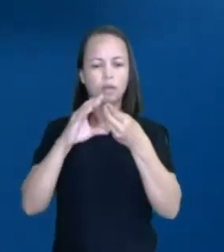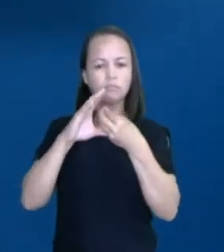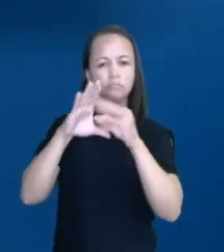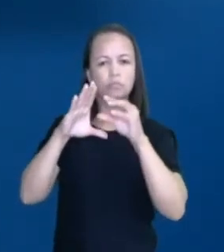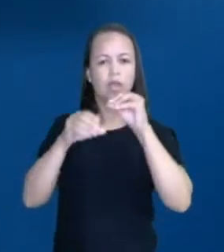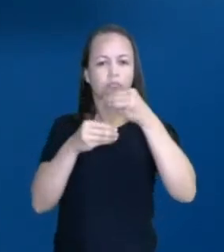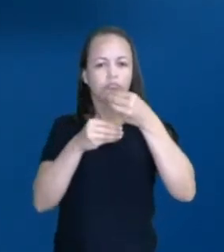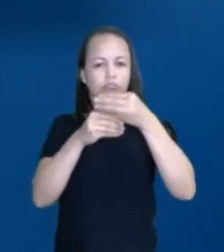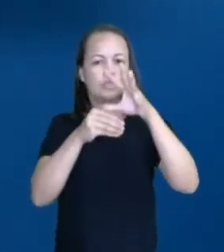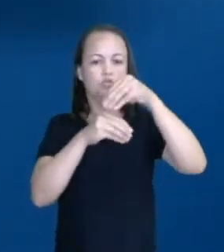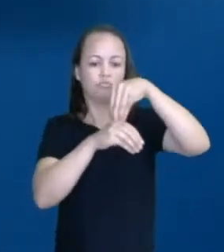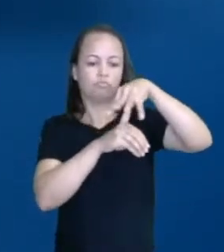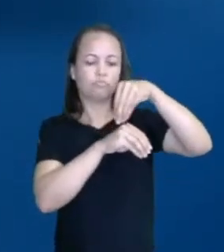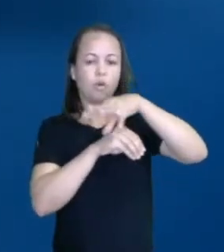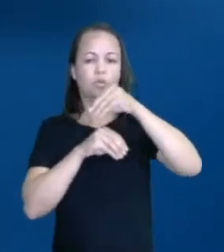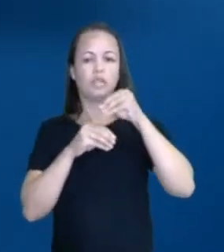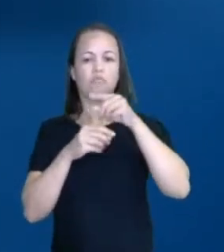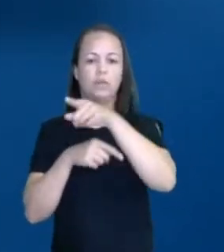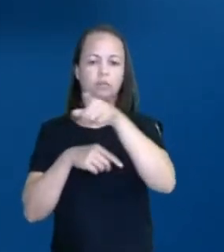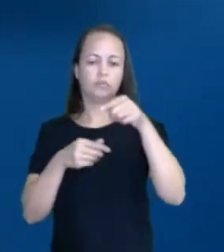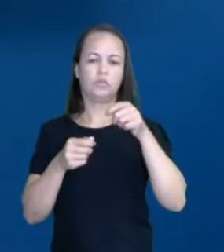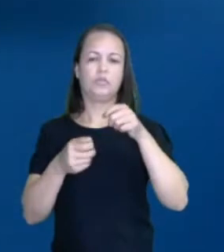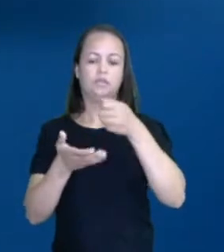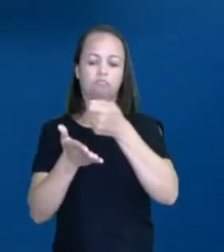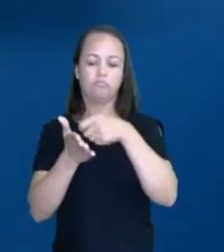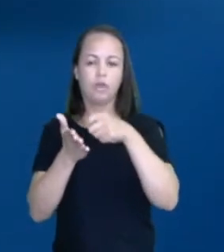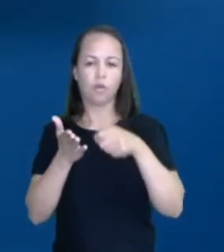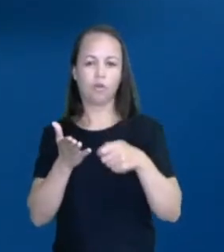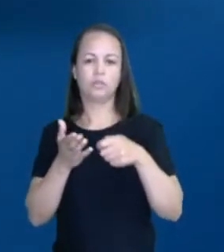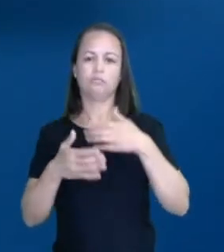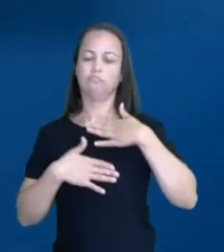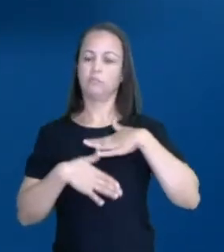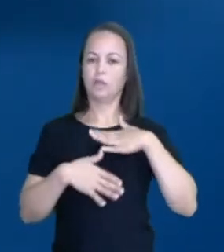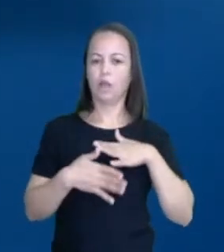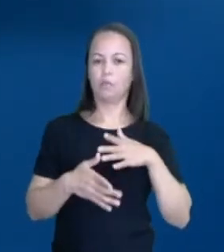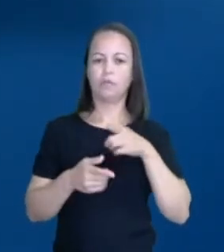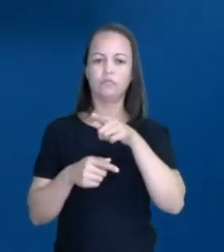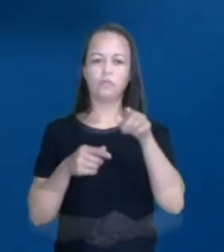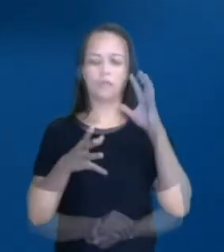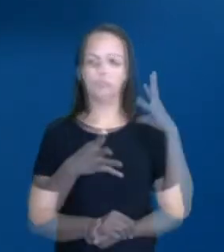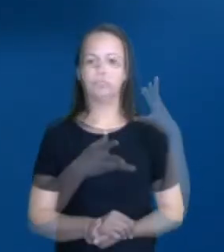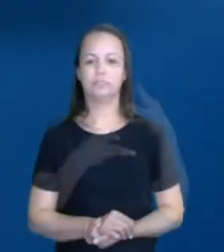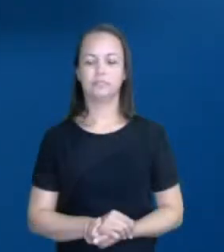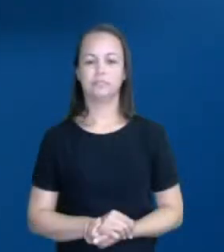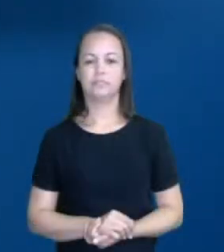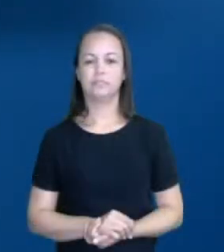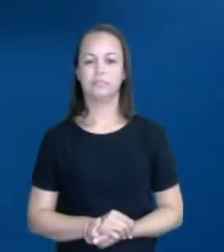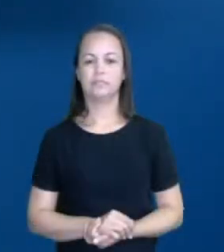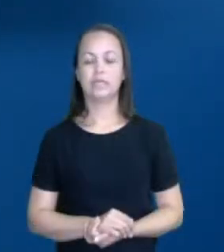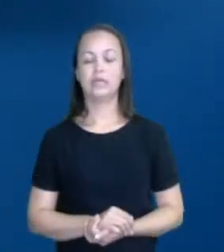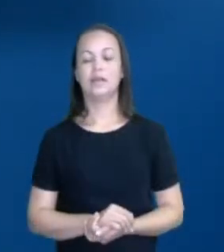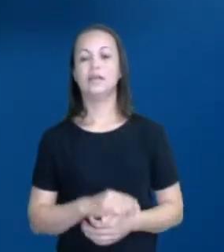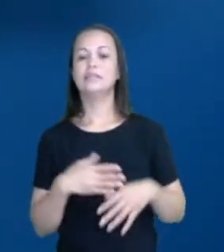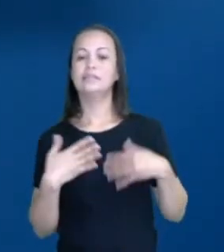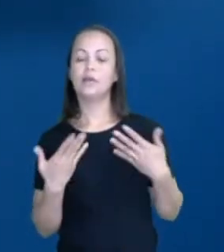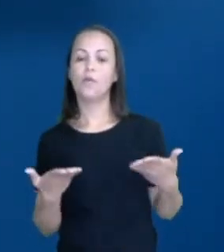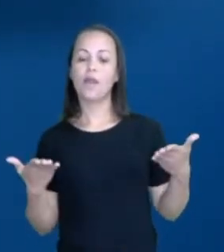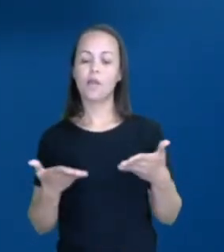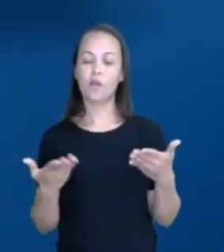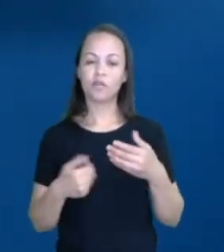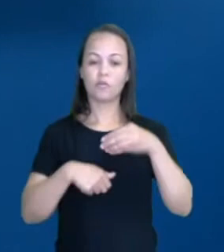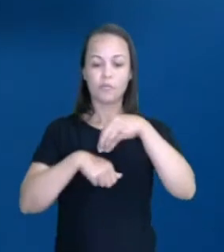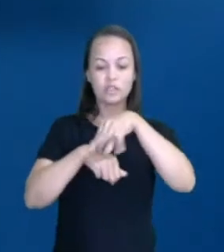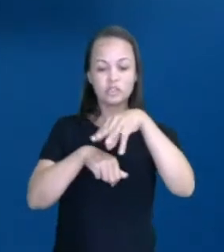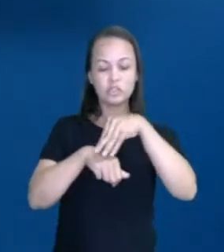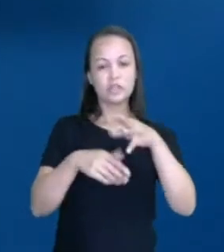possam anotar com mais calma e ter esse material para revisar sempre que vocês quiserem. Pronto, então vamos para as dicas de